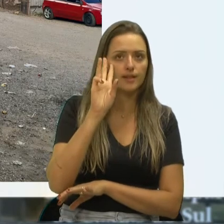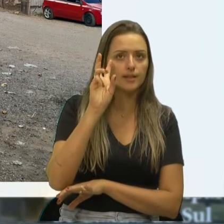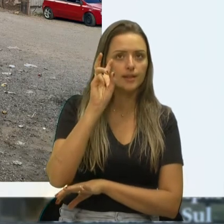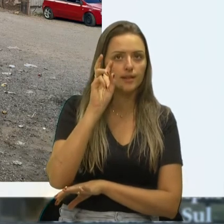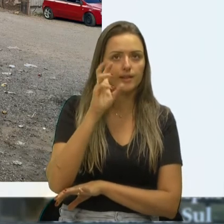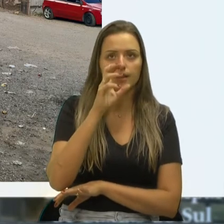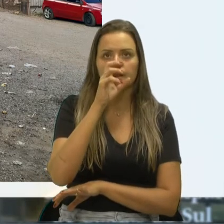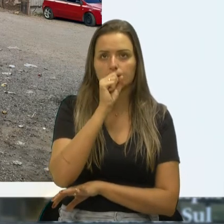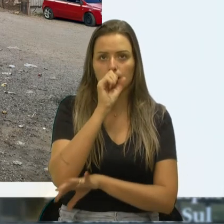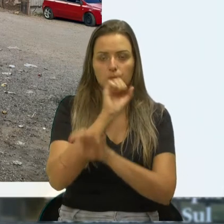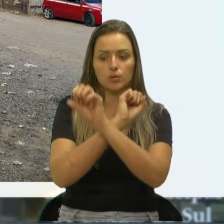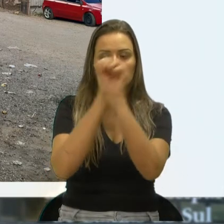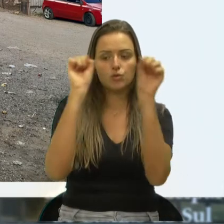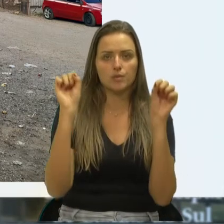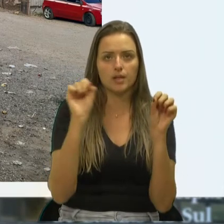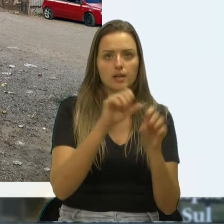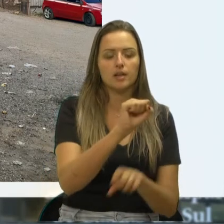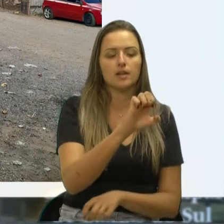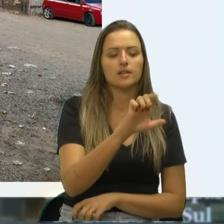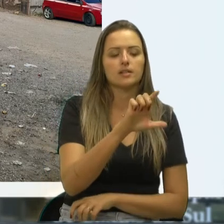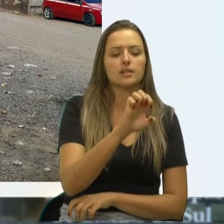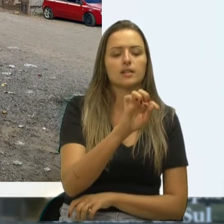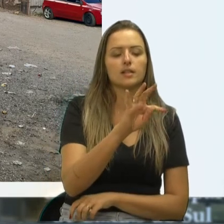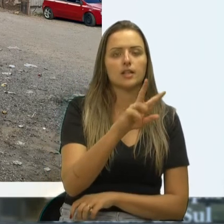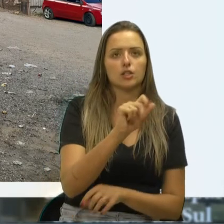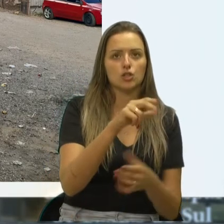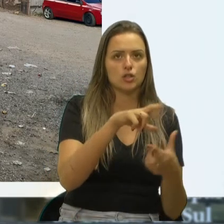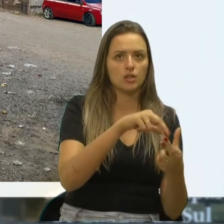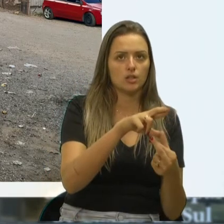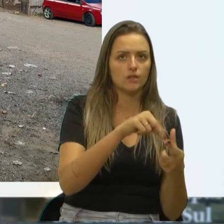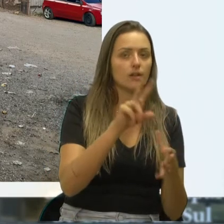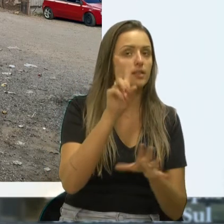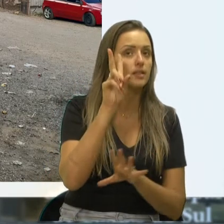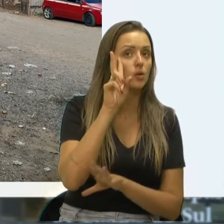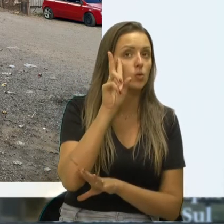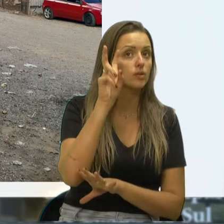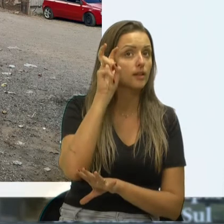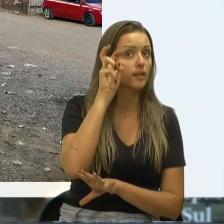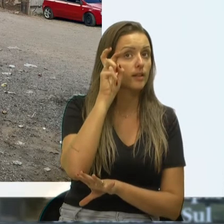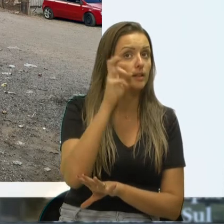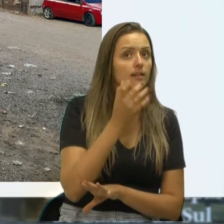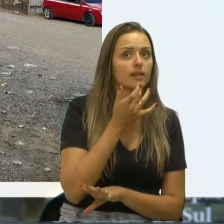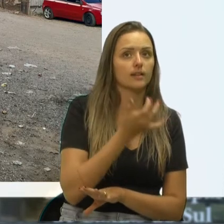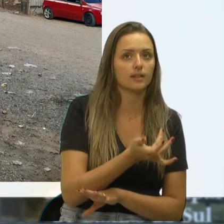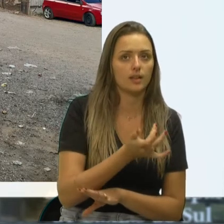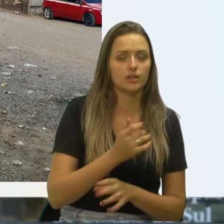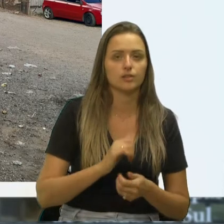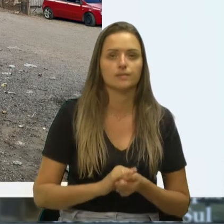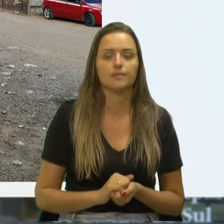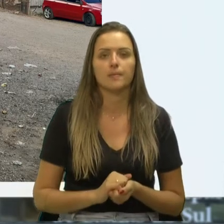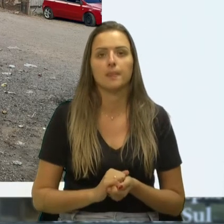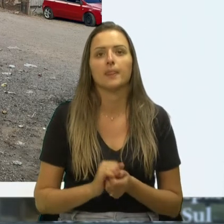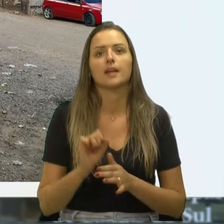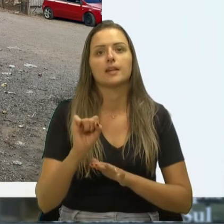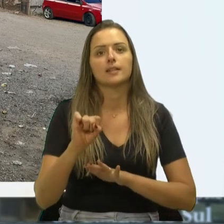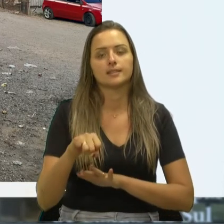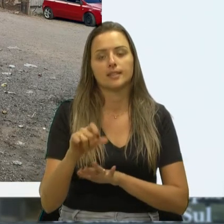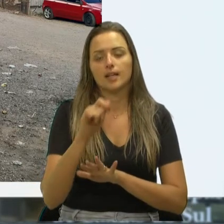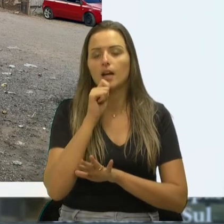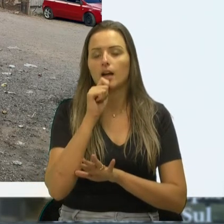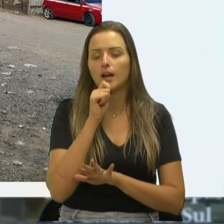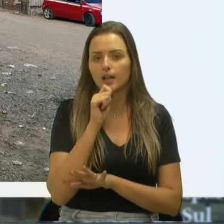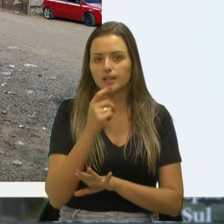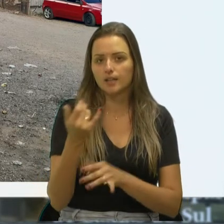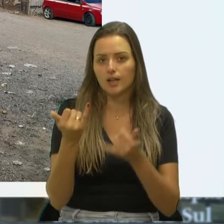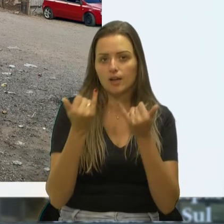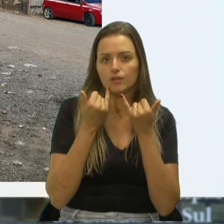turno da manhã. E a coleta seletiva nas segunda, quinta, no turno da tarde. Pois bem, ainda nos diz que no final,